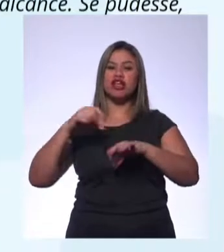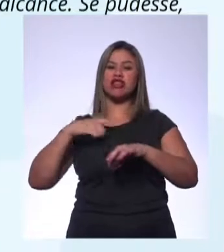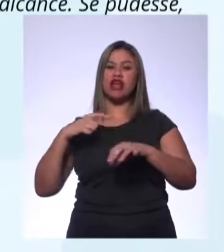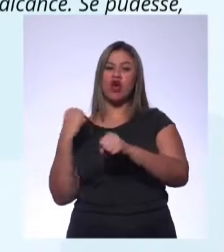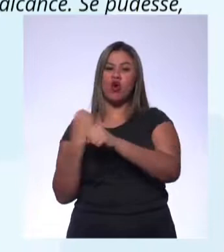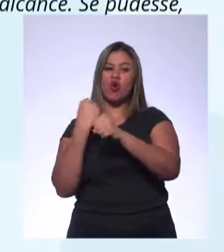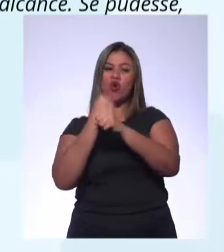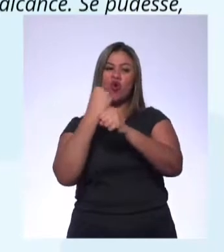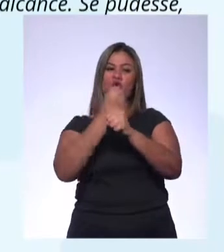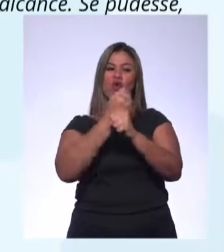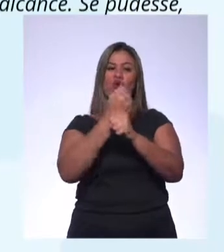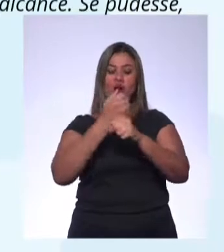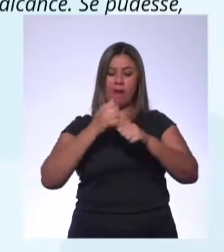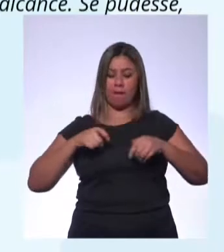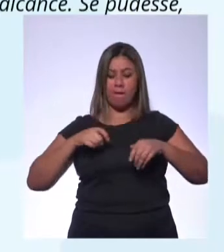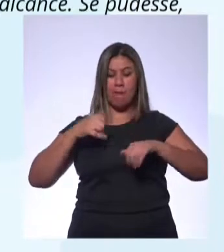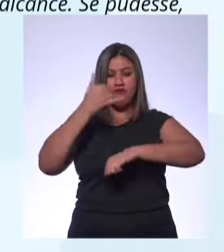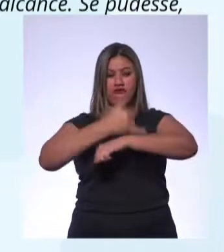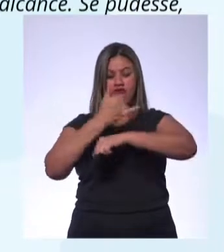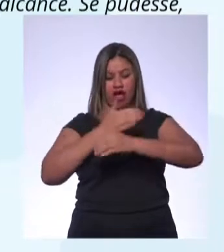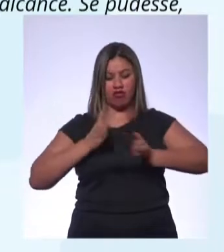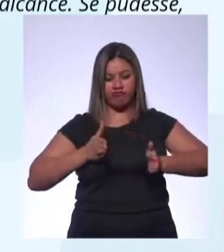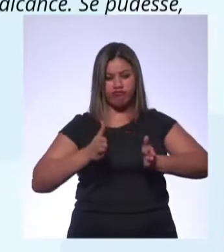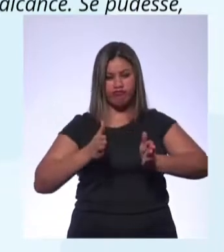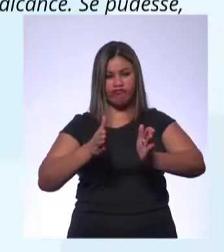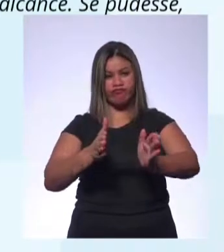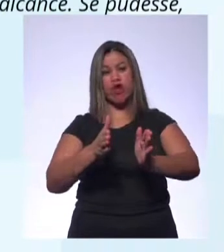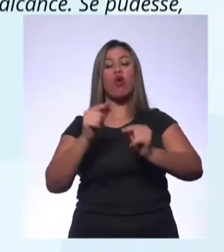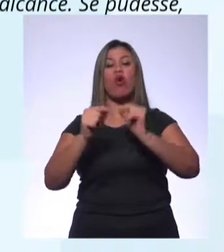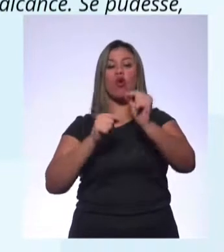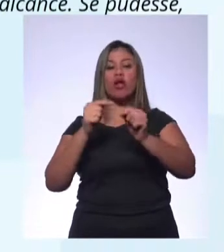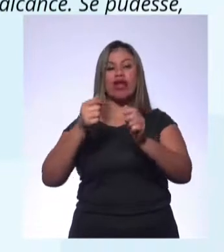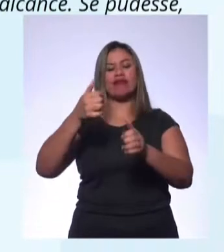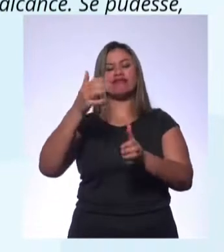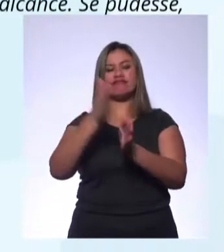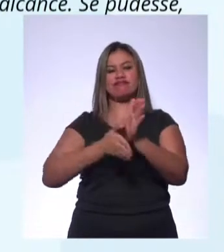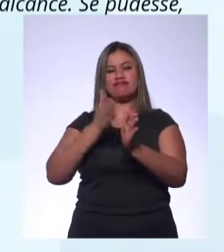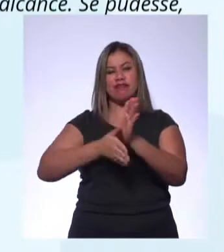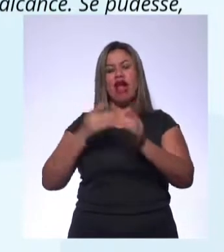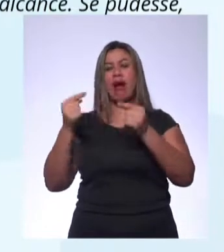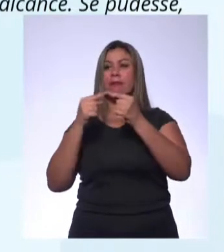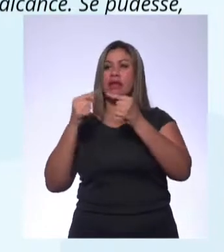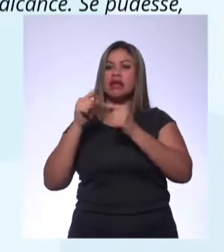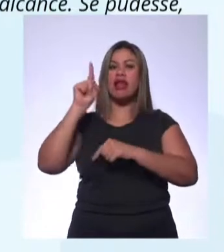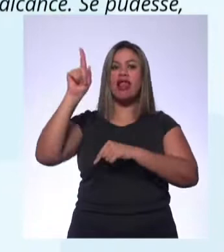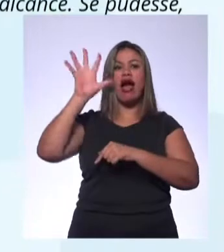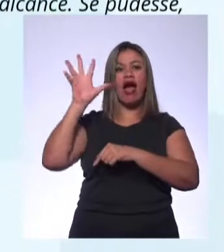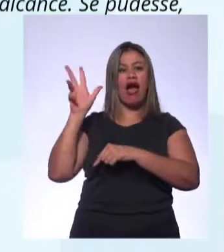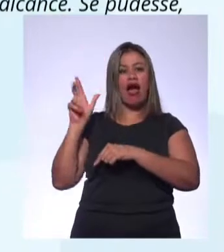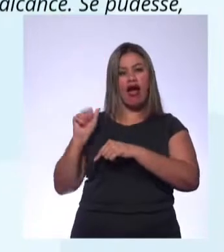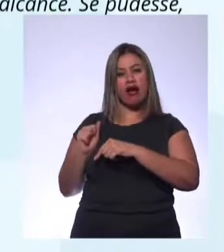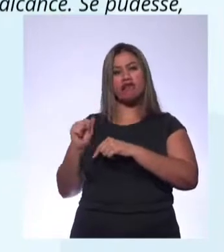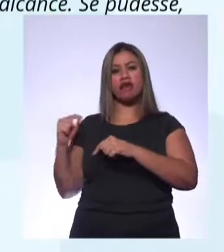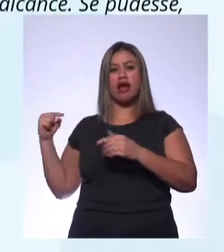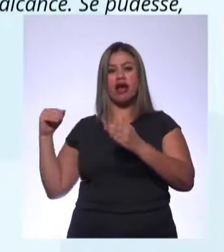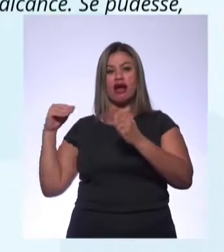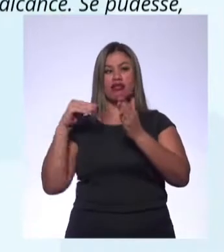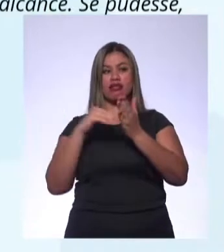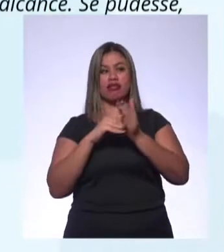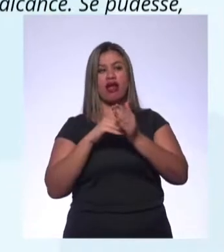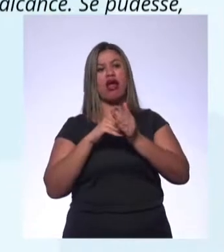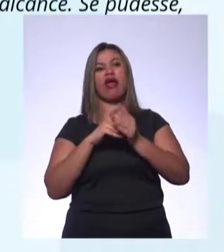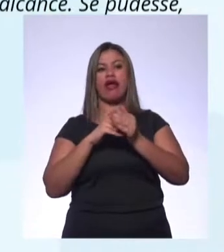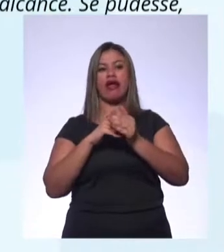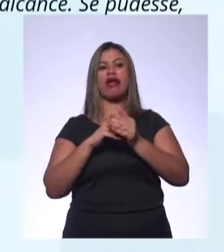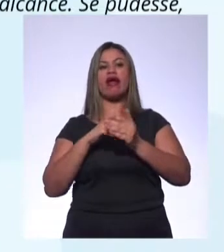uma ferrovia que ligava a África desde o Cabo, lá no extremo sul da África, até